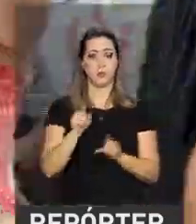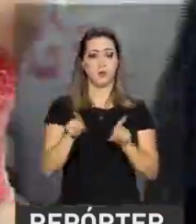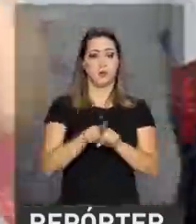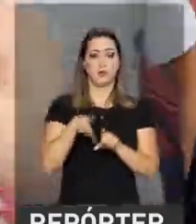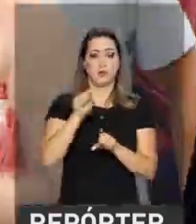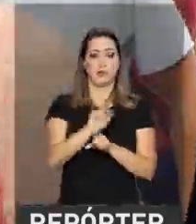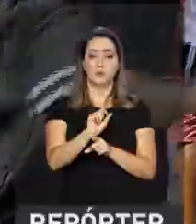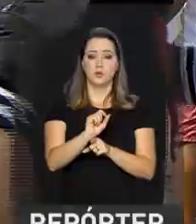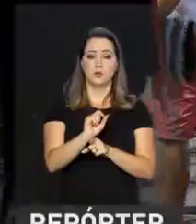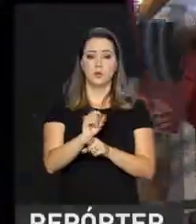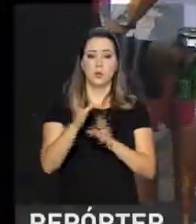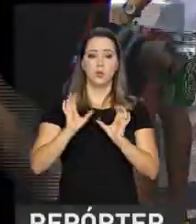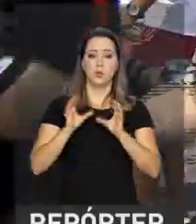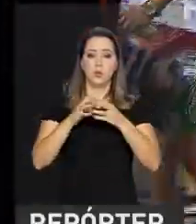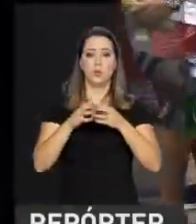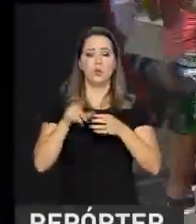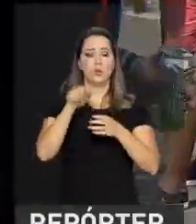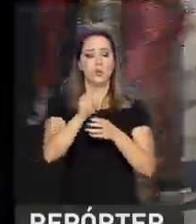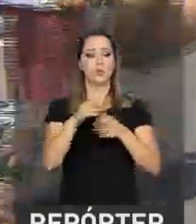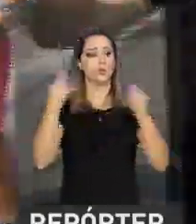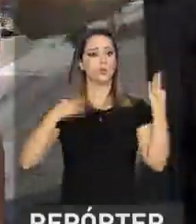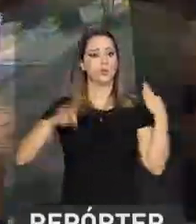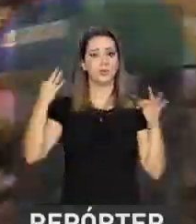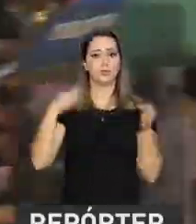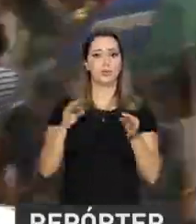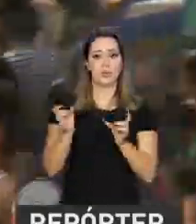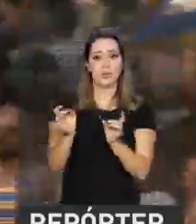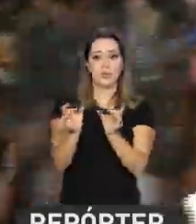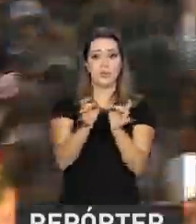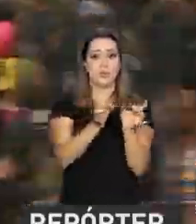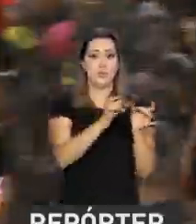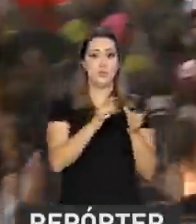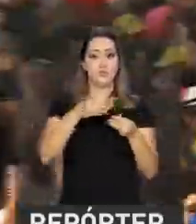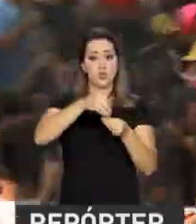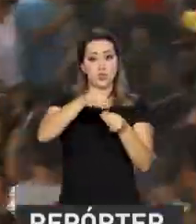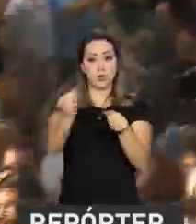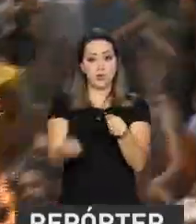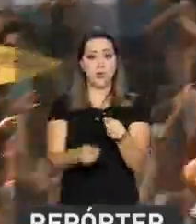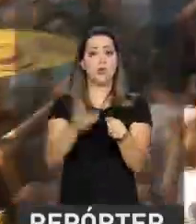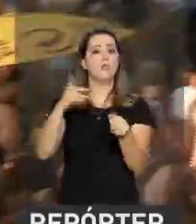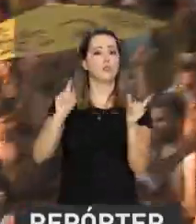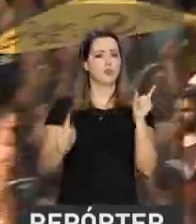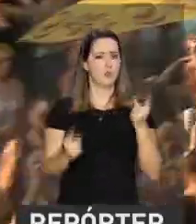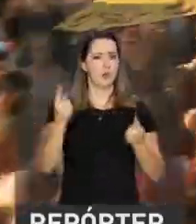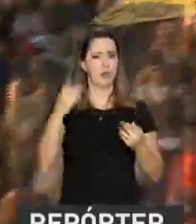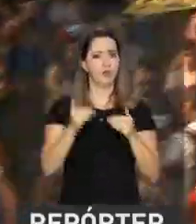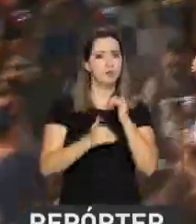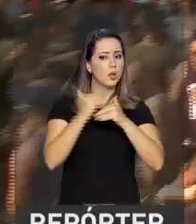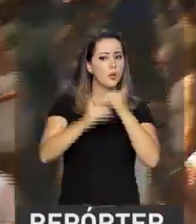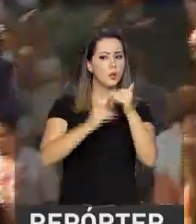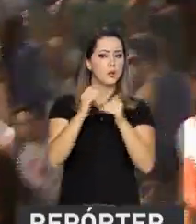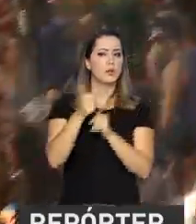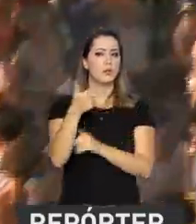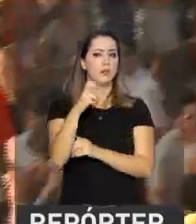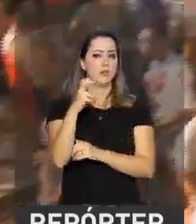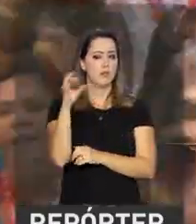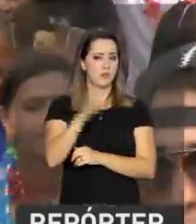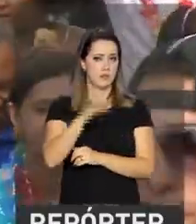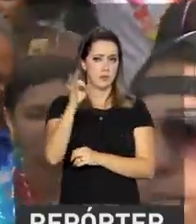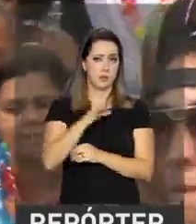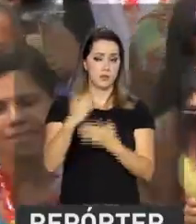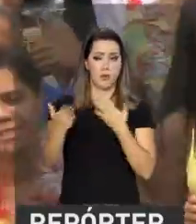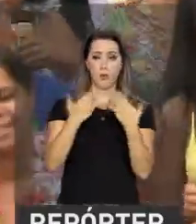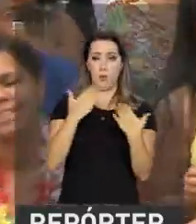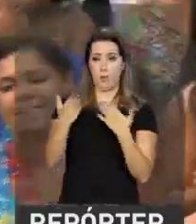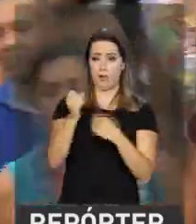Brasileira de Agências de Viagens, as vendas dos pacotes para o Carnaval 2018 devem aumentar 15% em relação ao